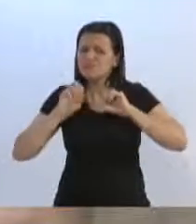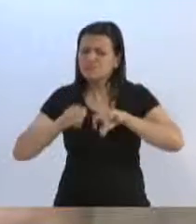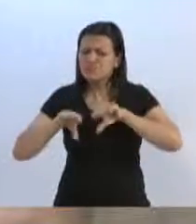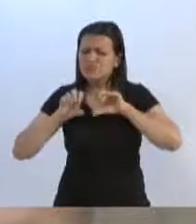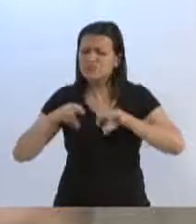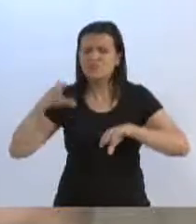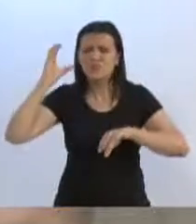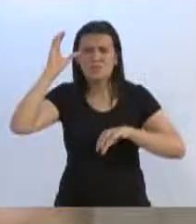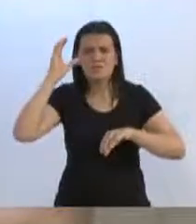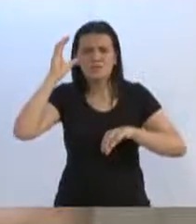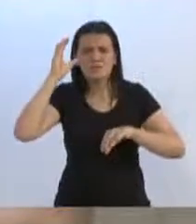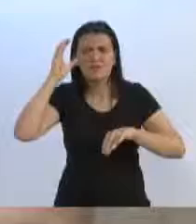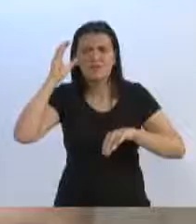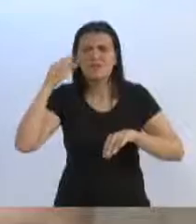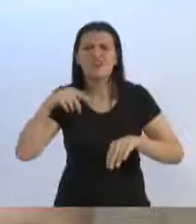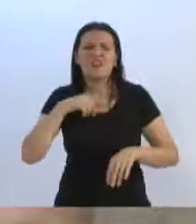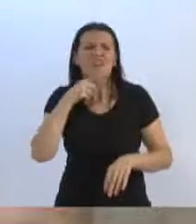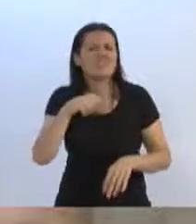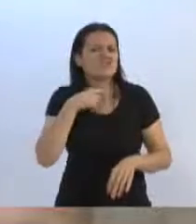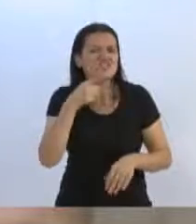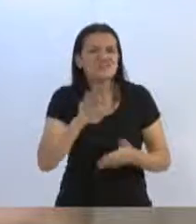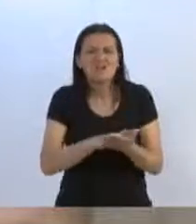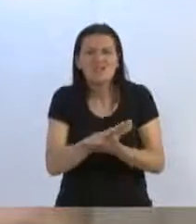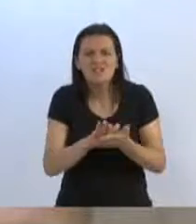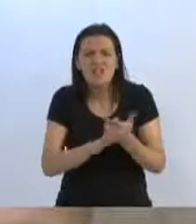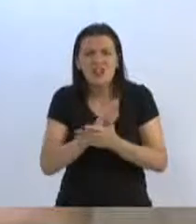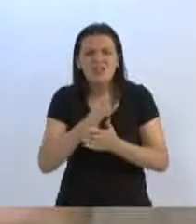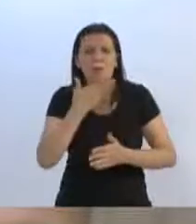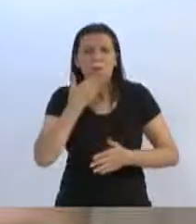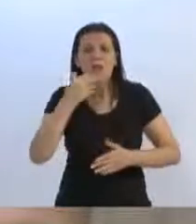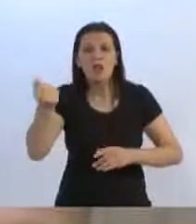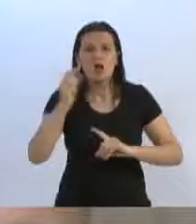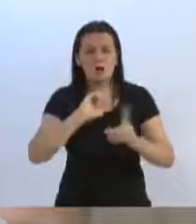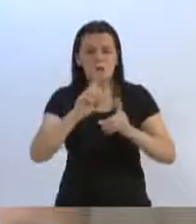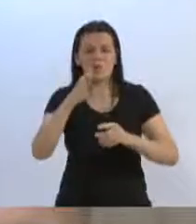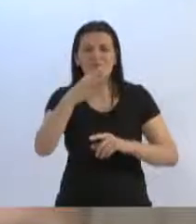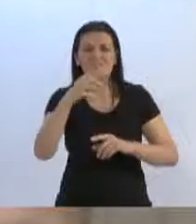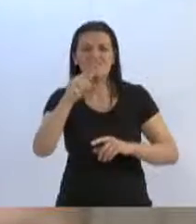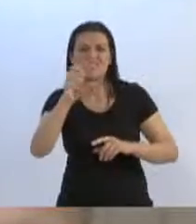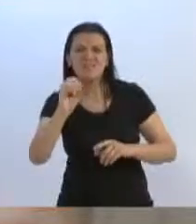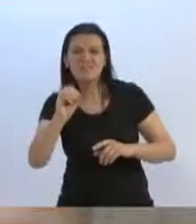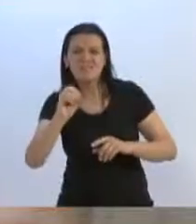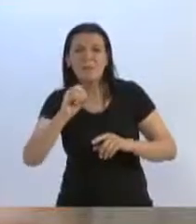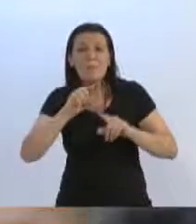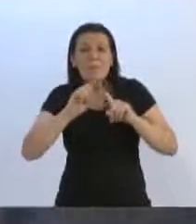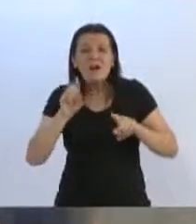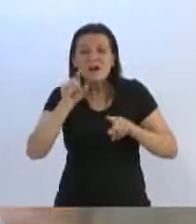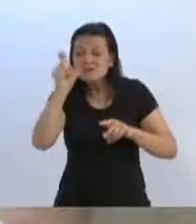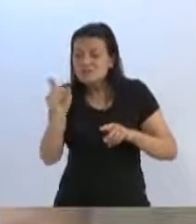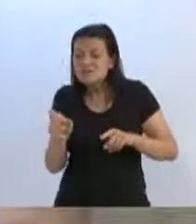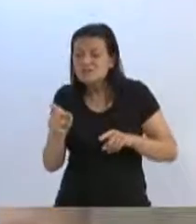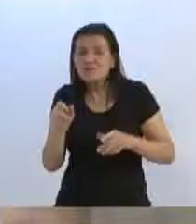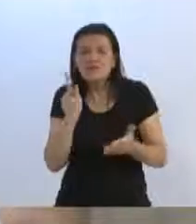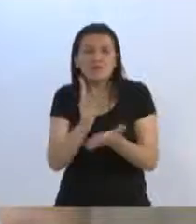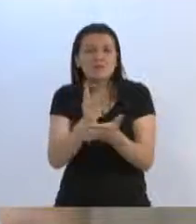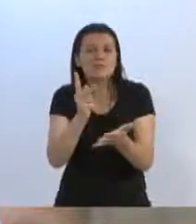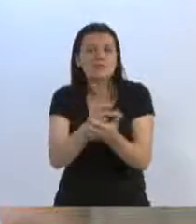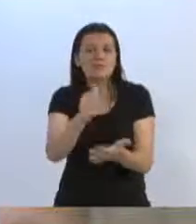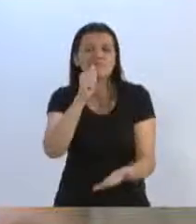há duplicação que vai resolver o problema do álcool e da direção se as pessoas não se conscientizarem